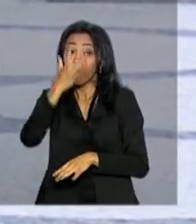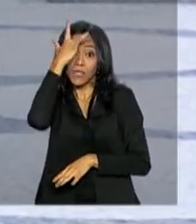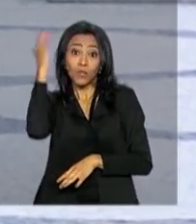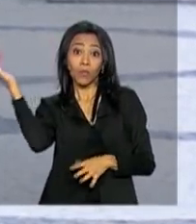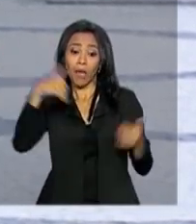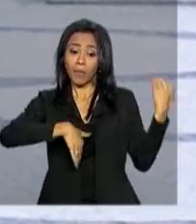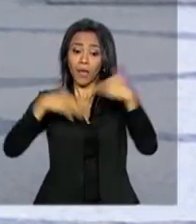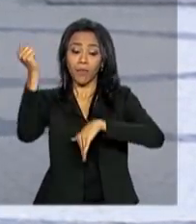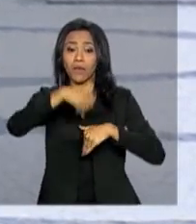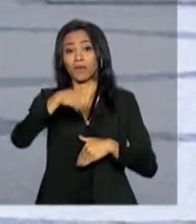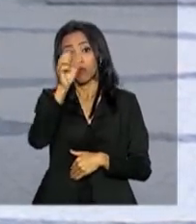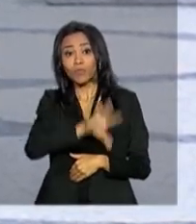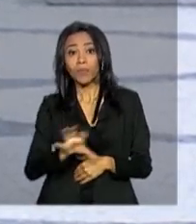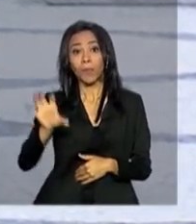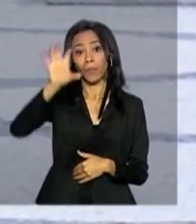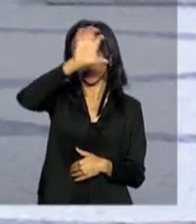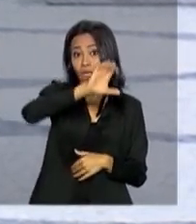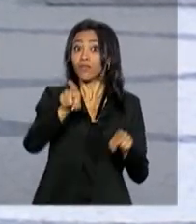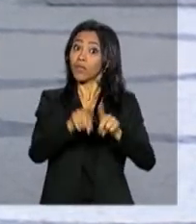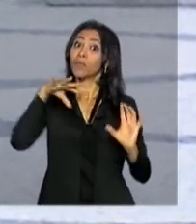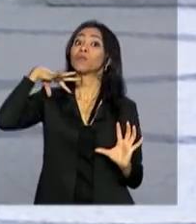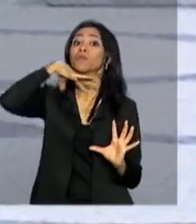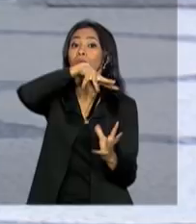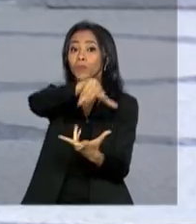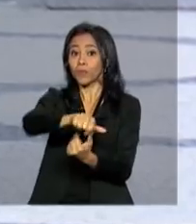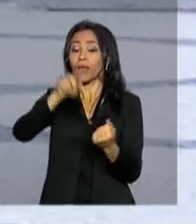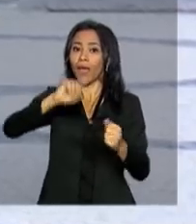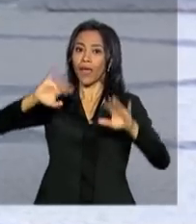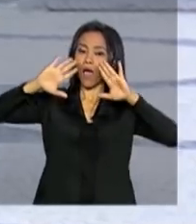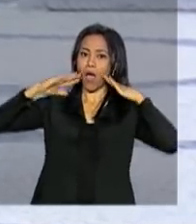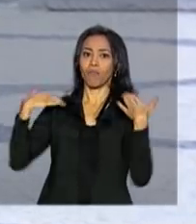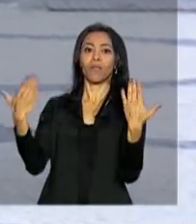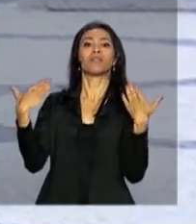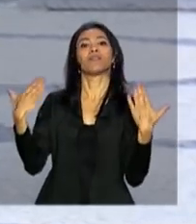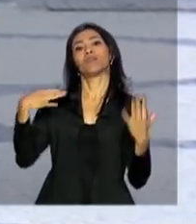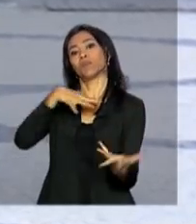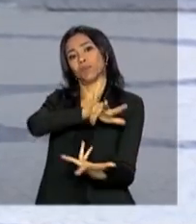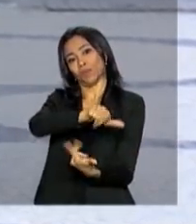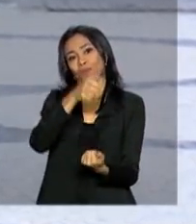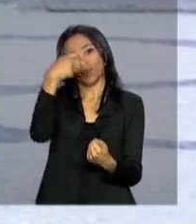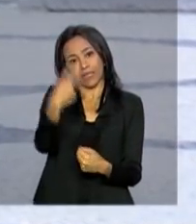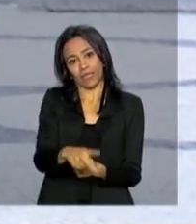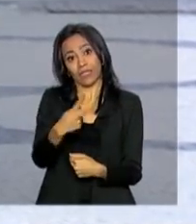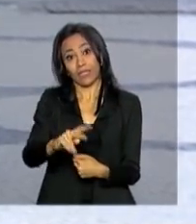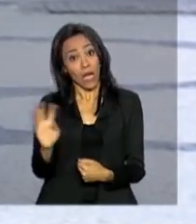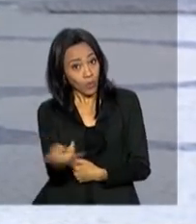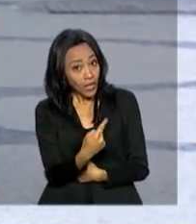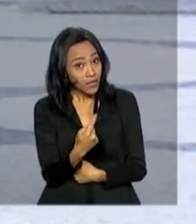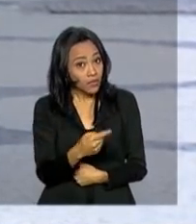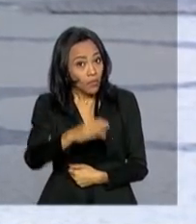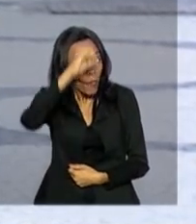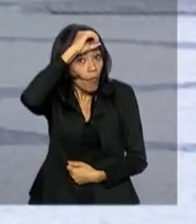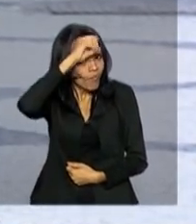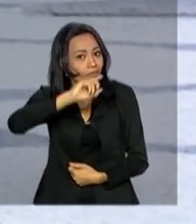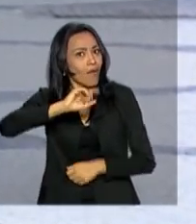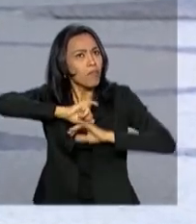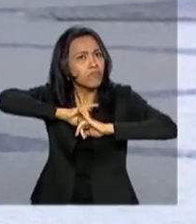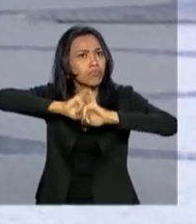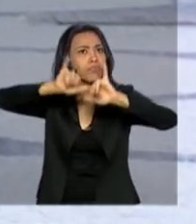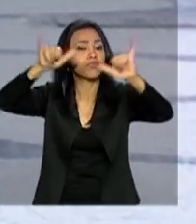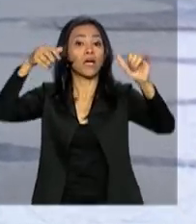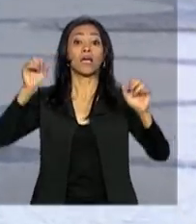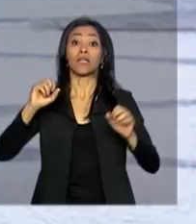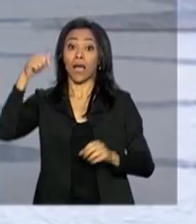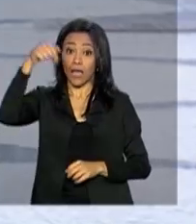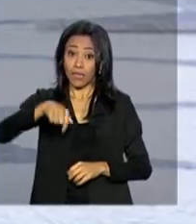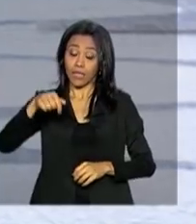cantos do Brasil e do mundo. A cidade é vitrine do país e o que acontece aqui não costuma passar em branco. Só no carnaval deste